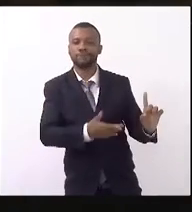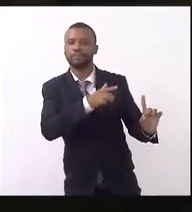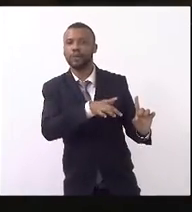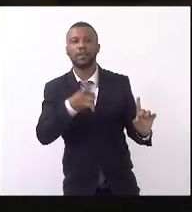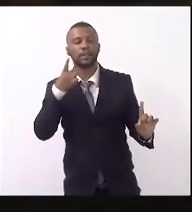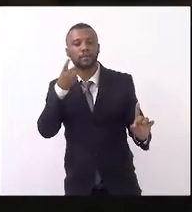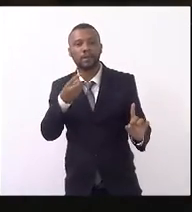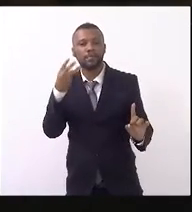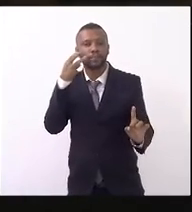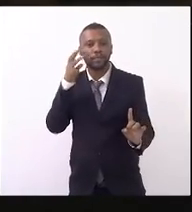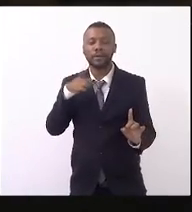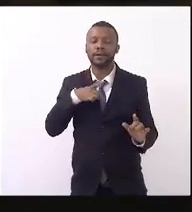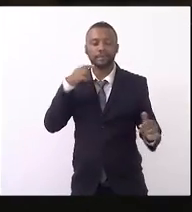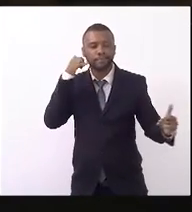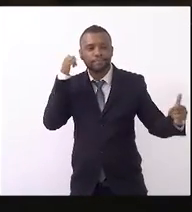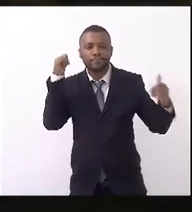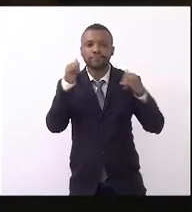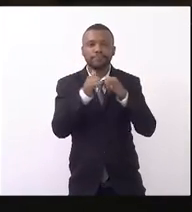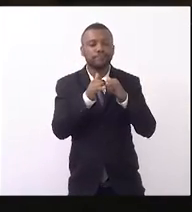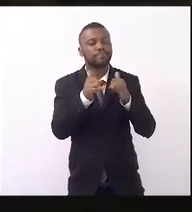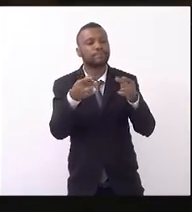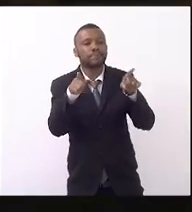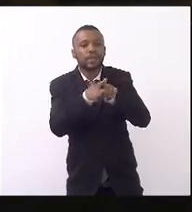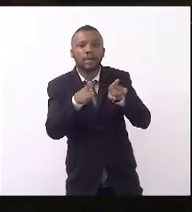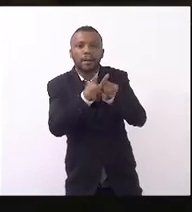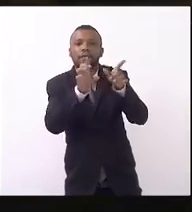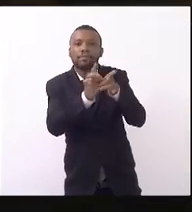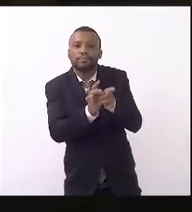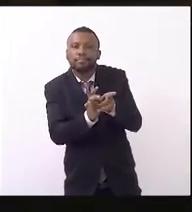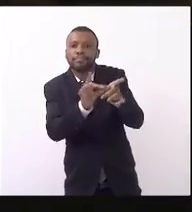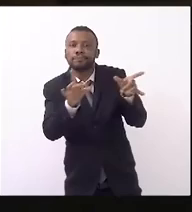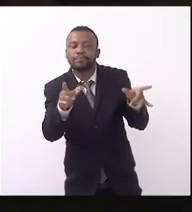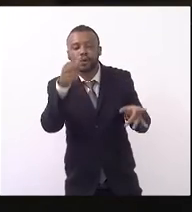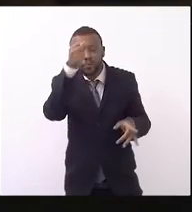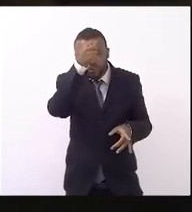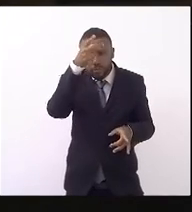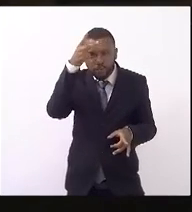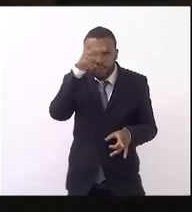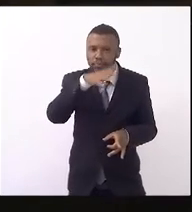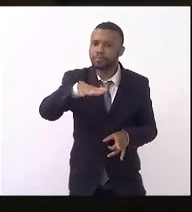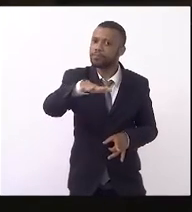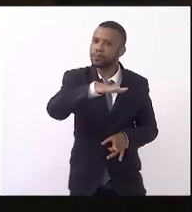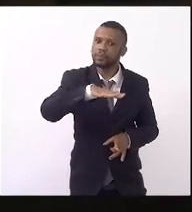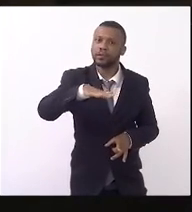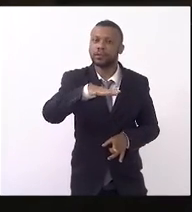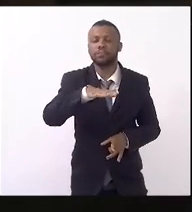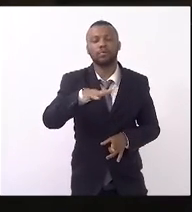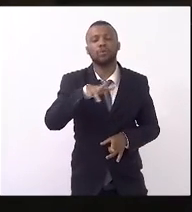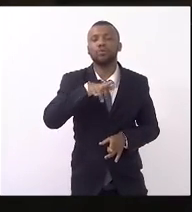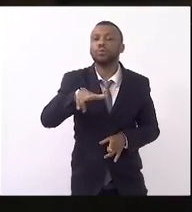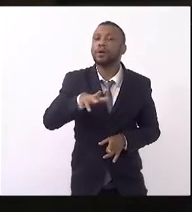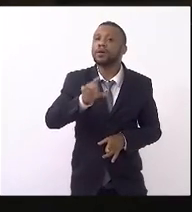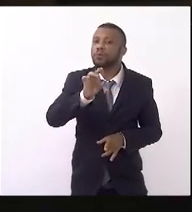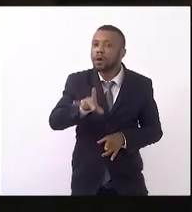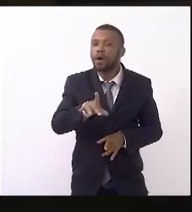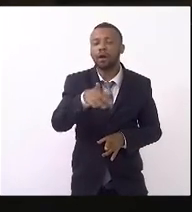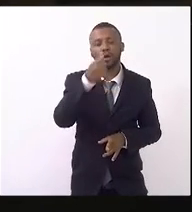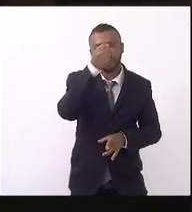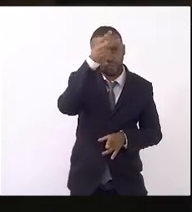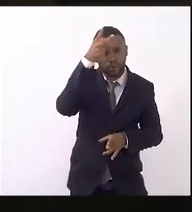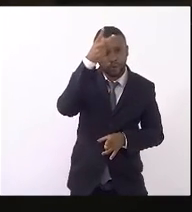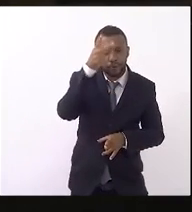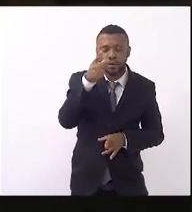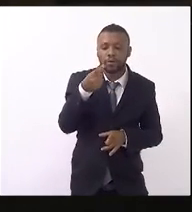em contato, se colocando à disposição do nosso município, não só do nosso município, como também dos